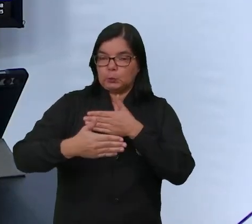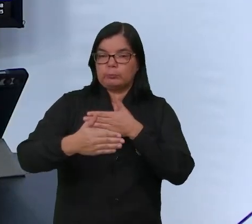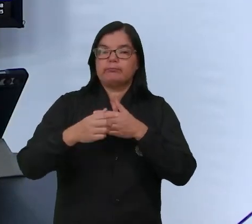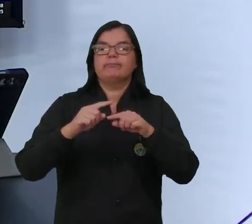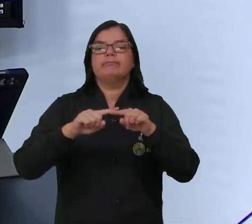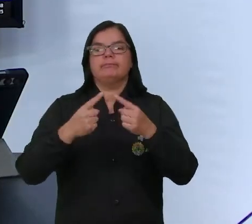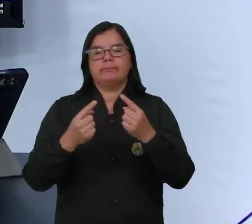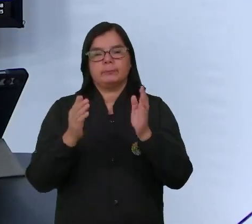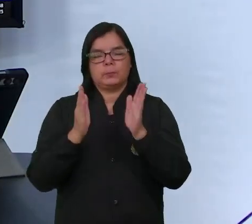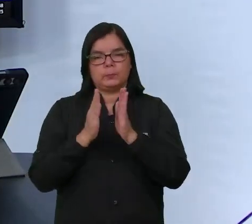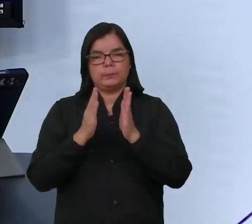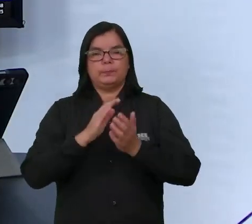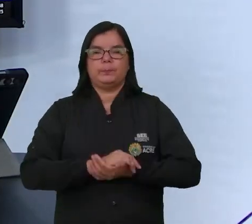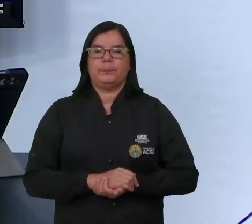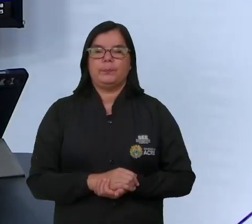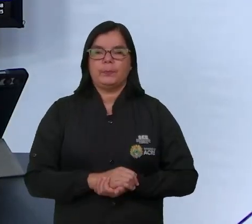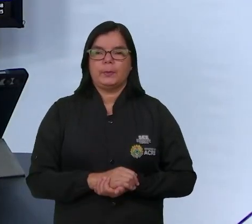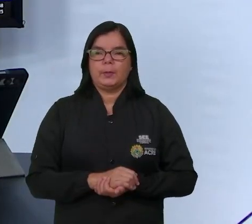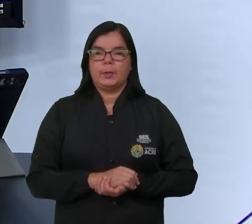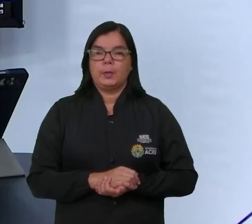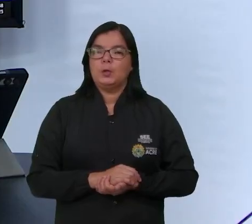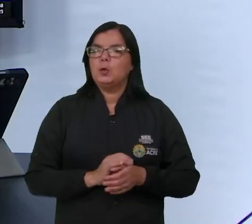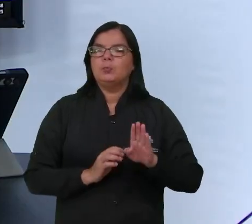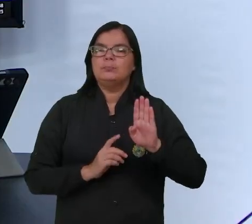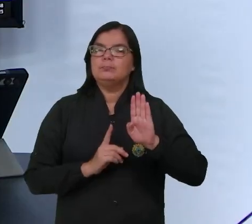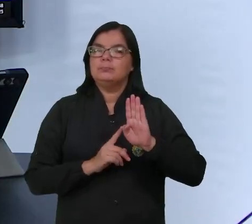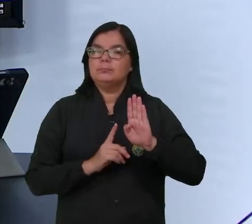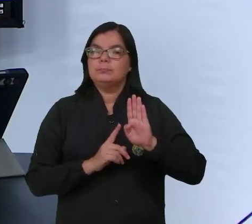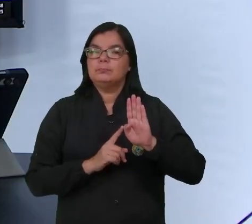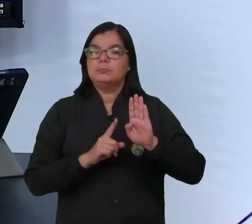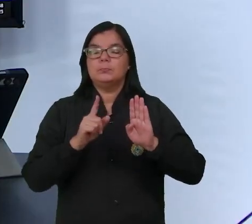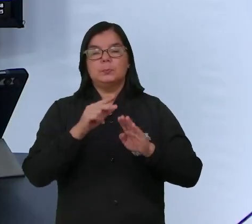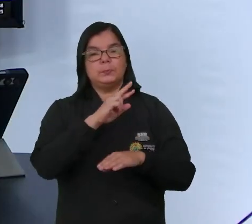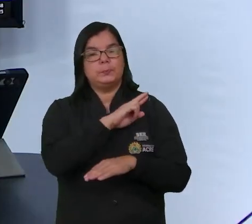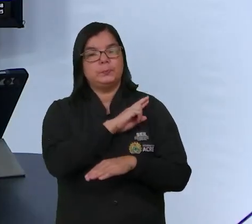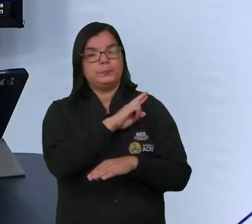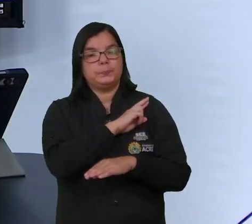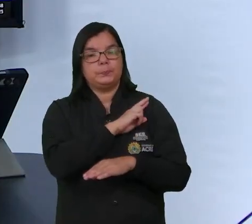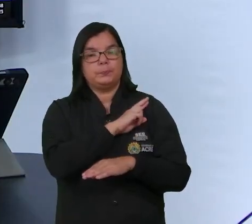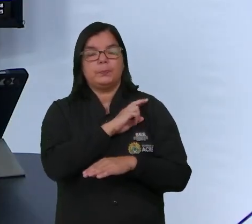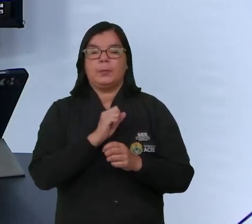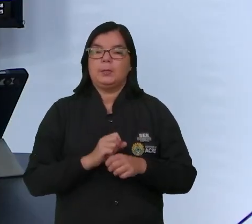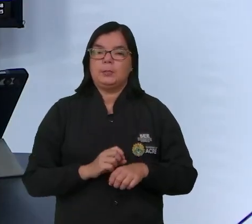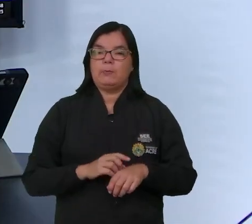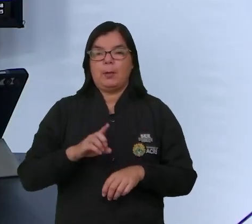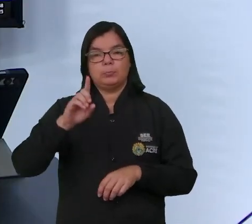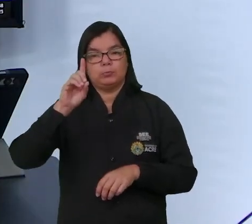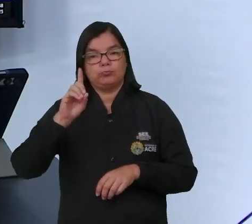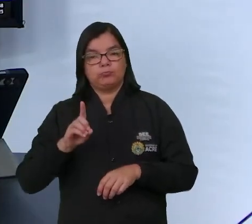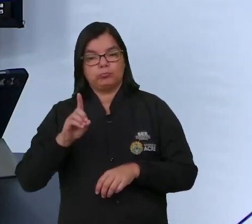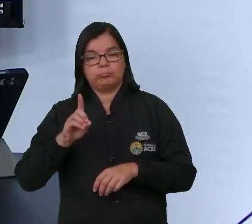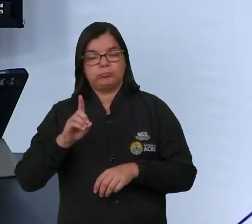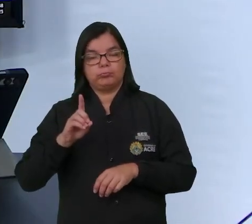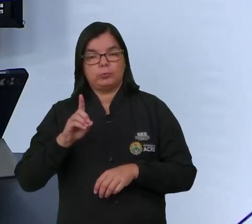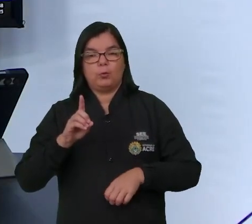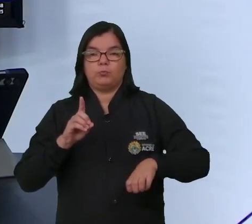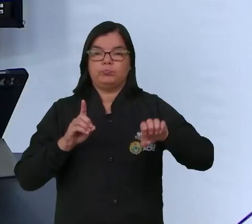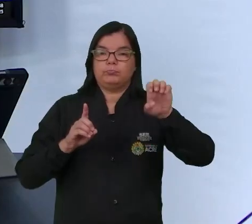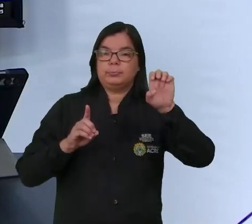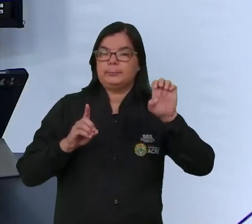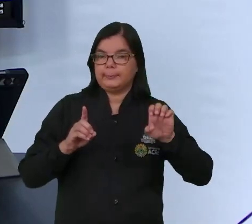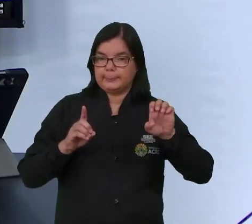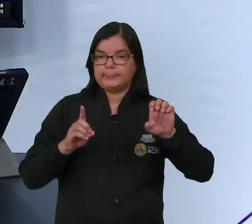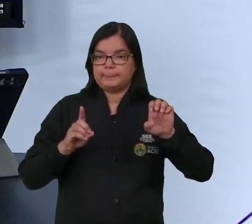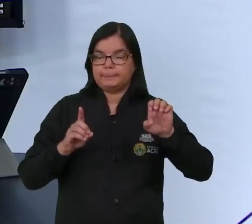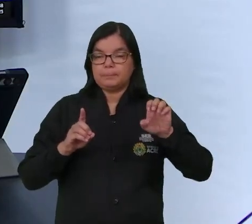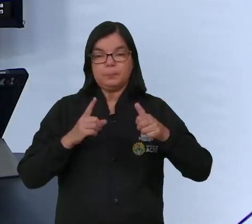ficando imprensada. E o B? O B ele é responsável pelo deslocamento horizontal da parábola.